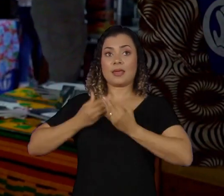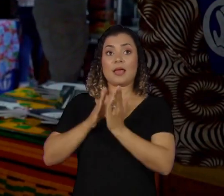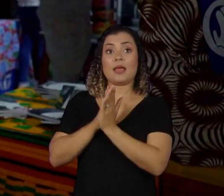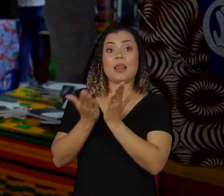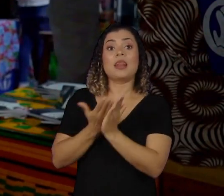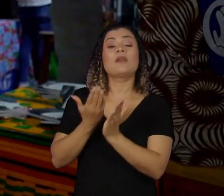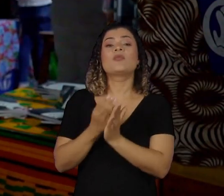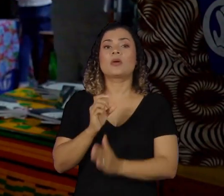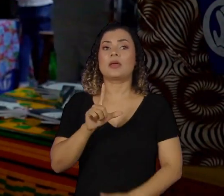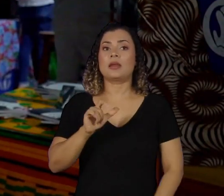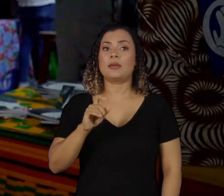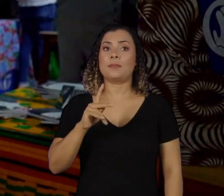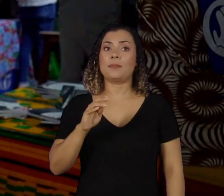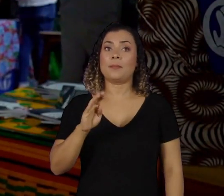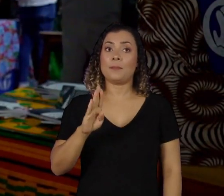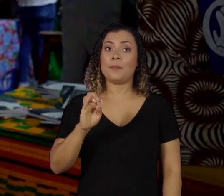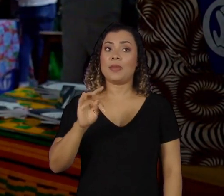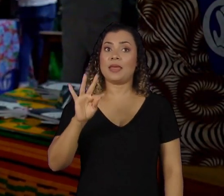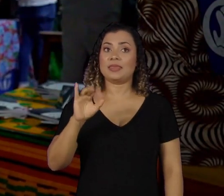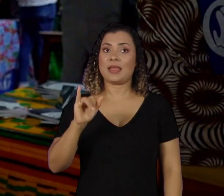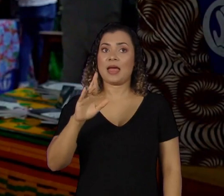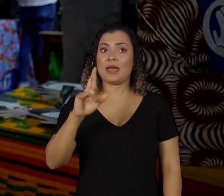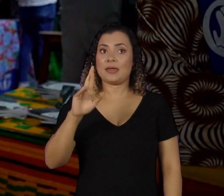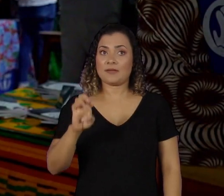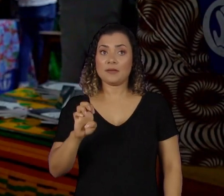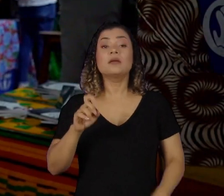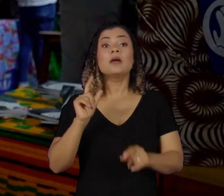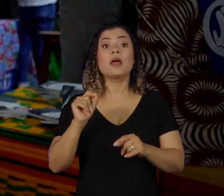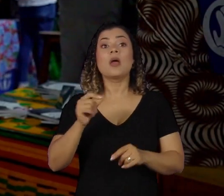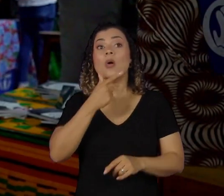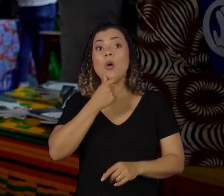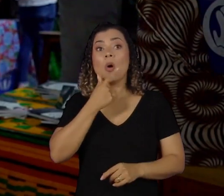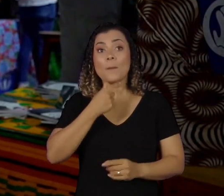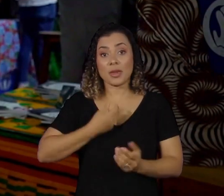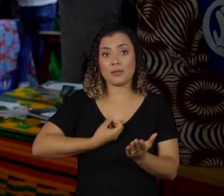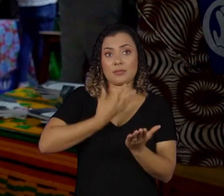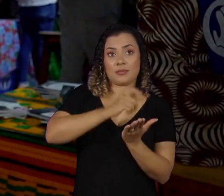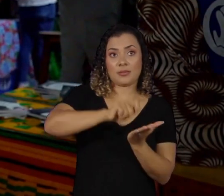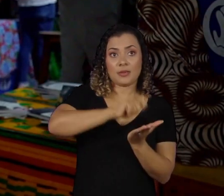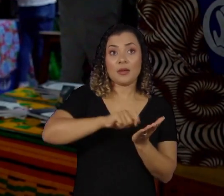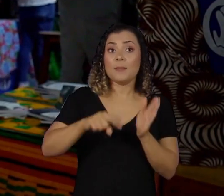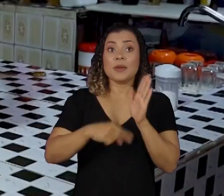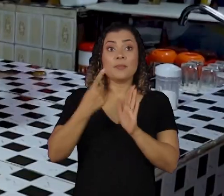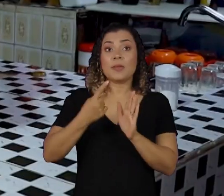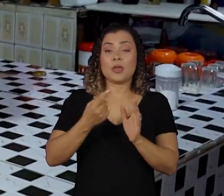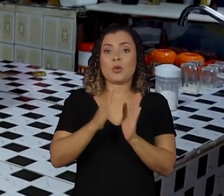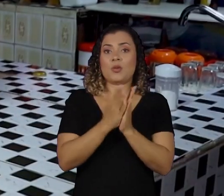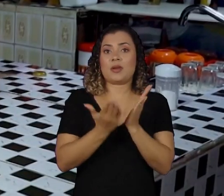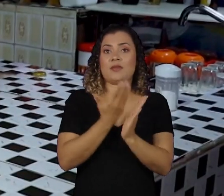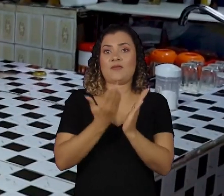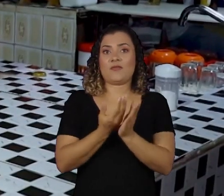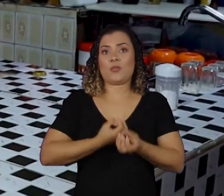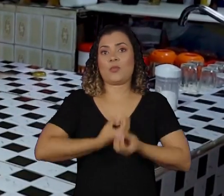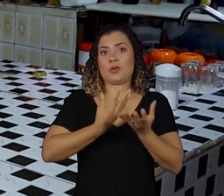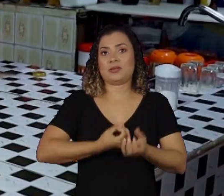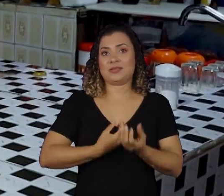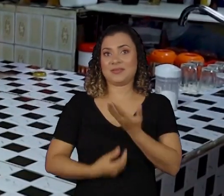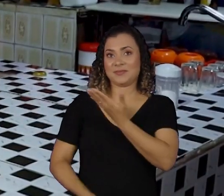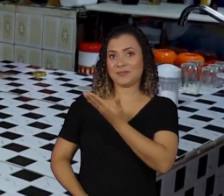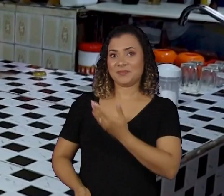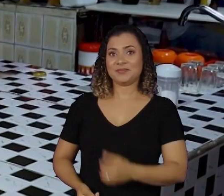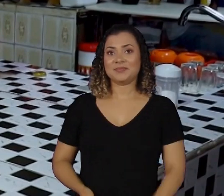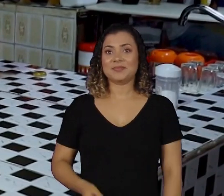que foi entregue para ele dentro do bar por um poeta chamado Horácio Schwartzmann. Foi meu primeiro livro de poesia. Uma dose de